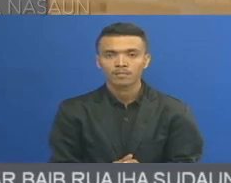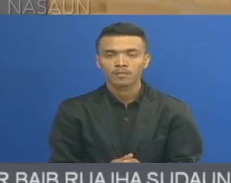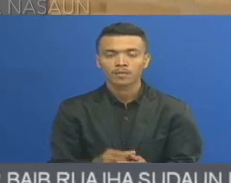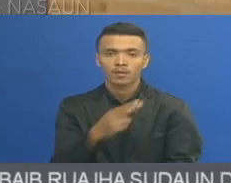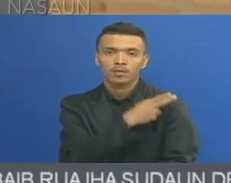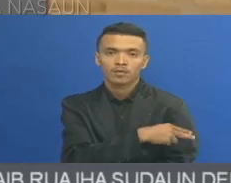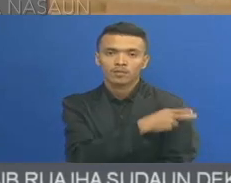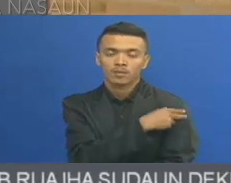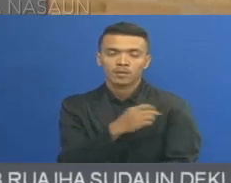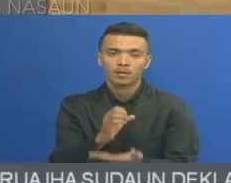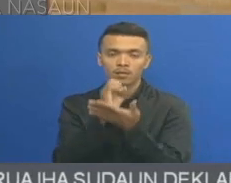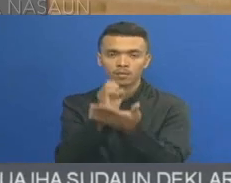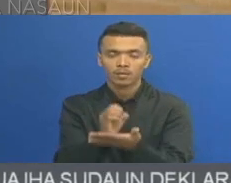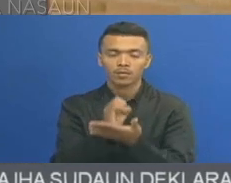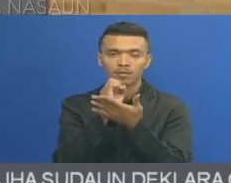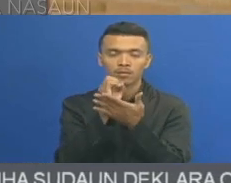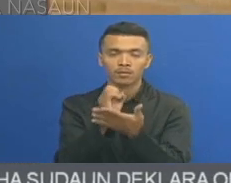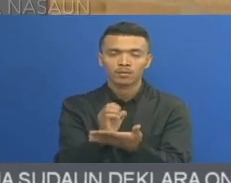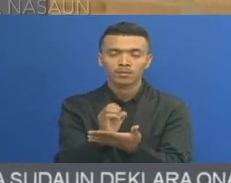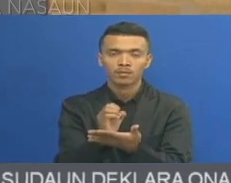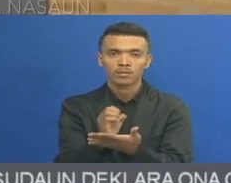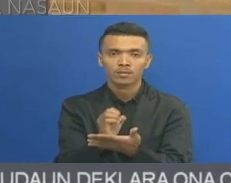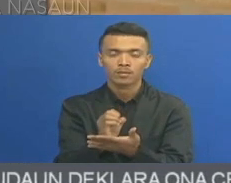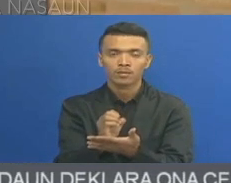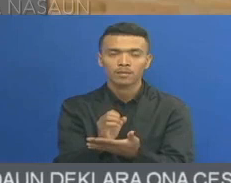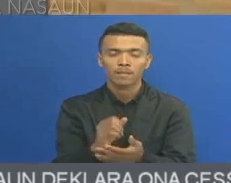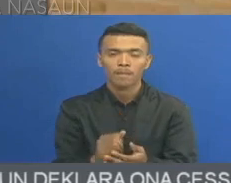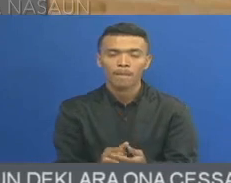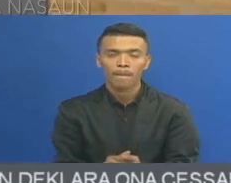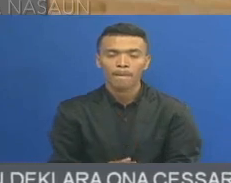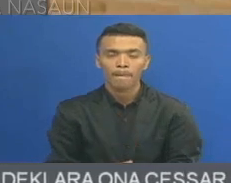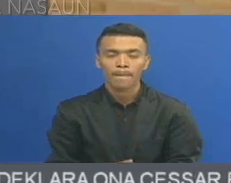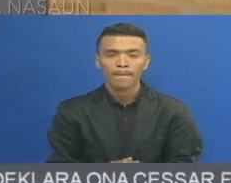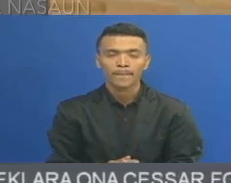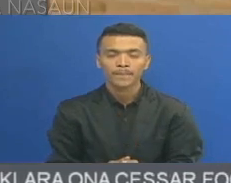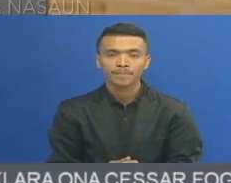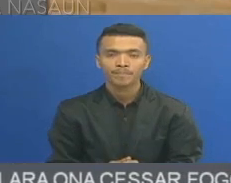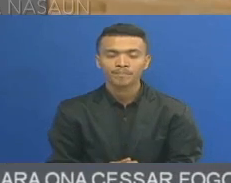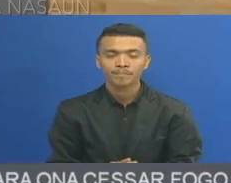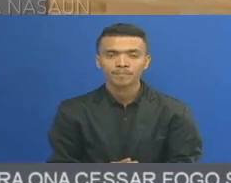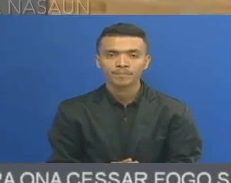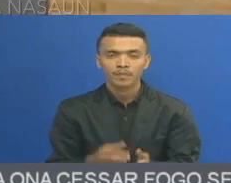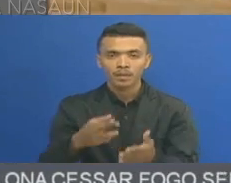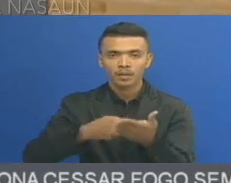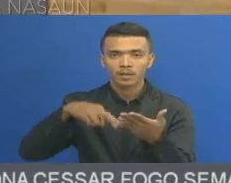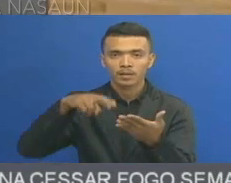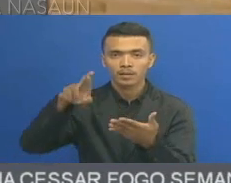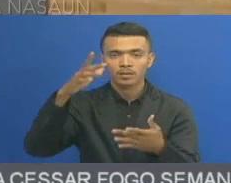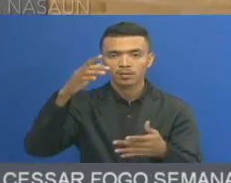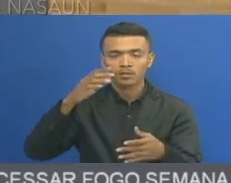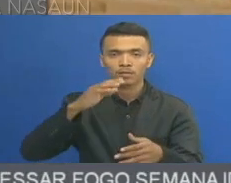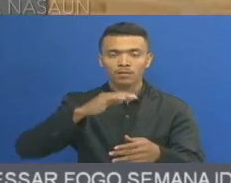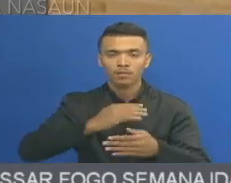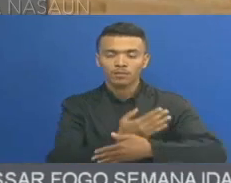Hospital Referral Oikoussi e a sua prisão Pante Makassar, região administrativa especial Oikoussi Ambeno, resista caso bebê